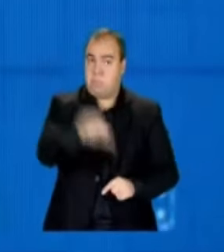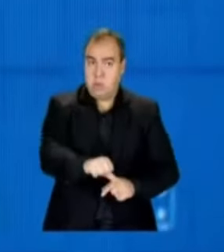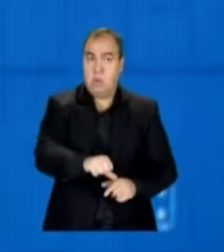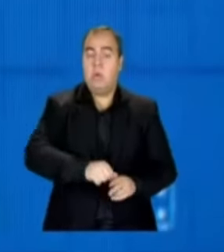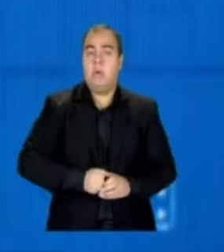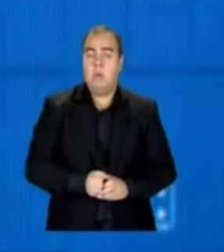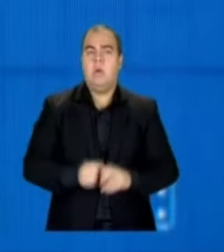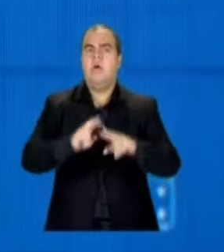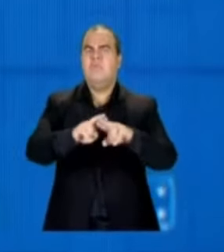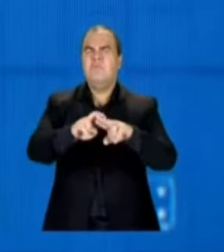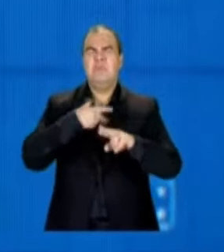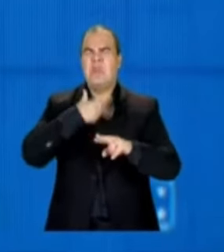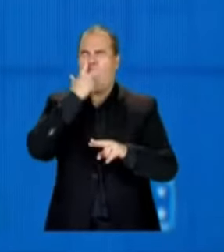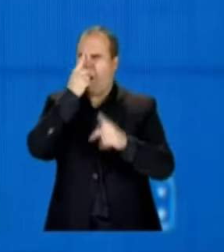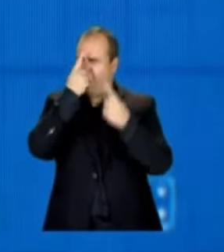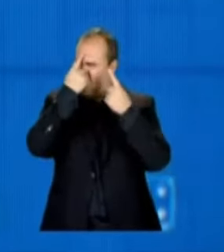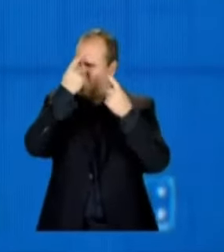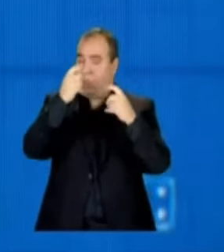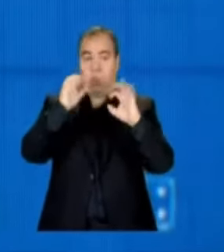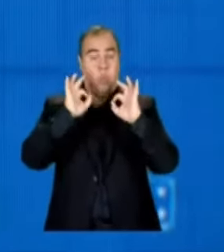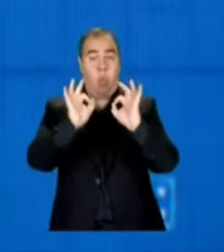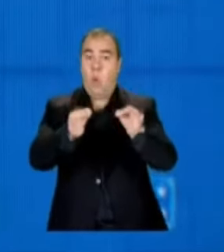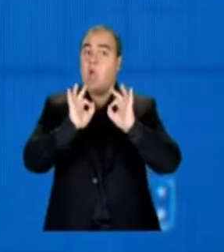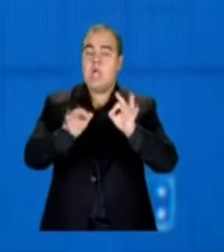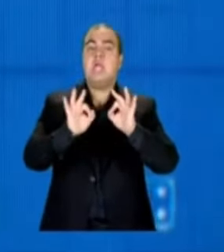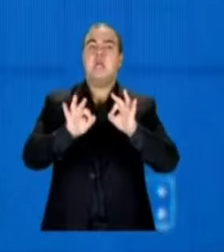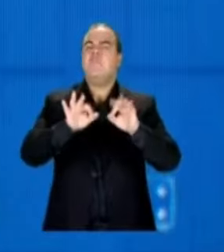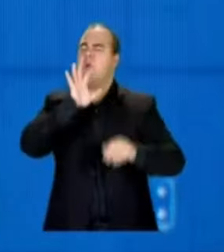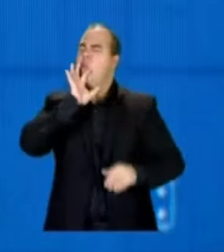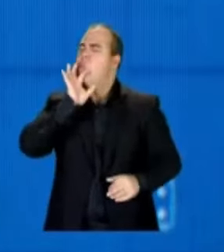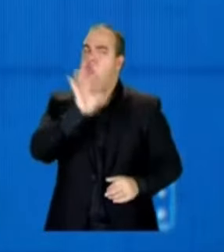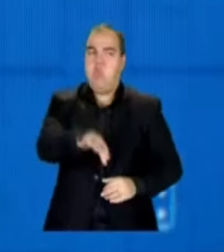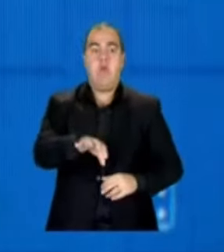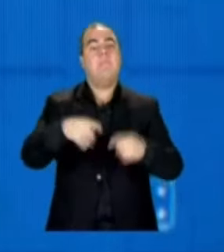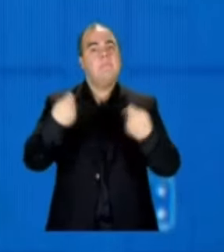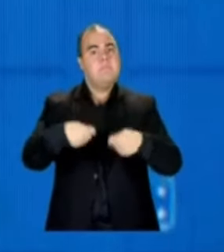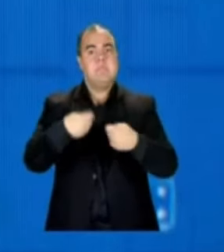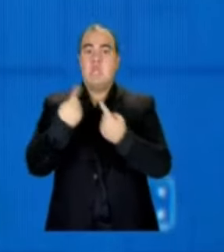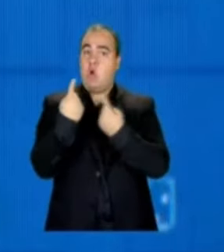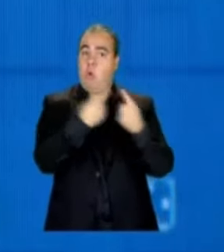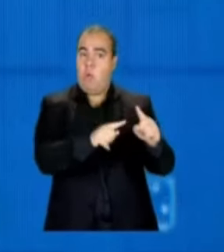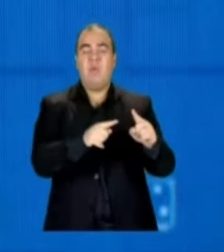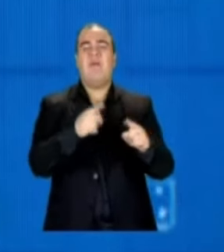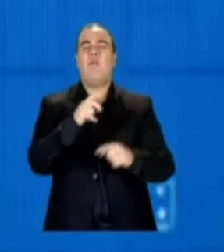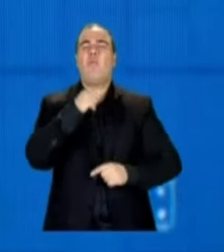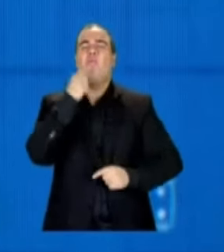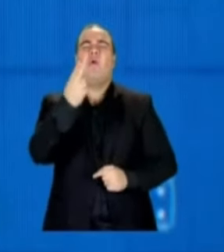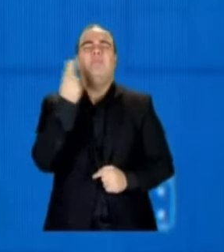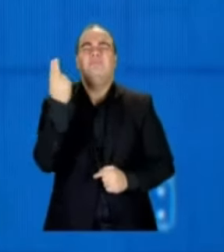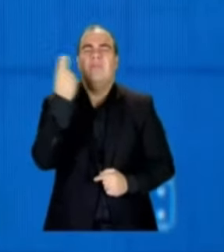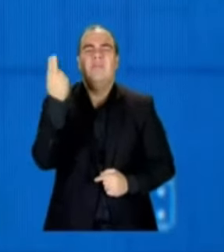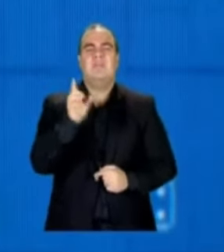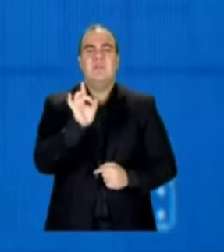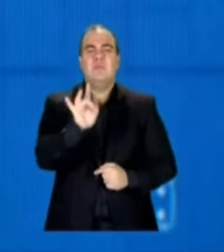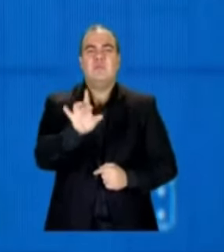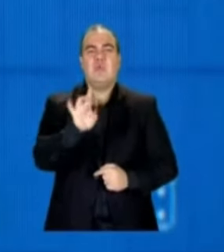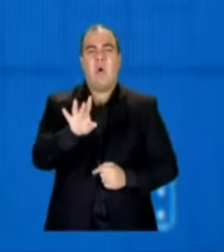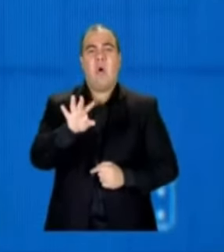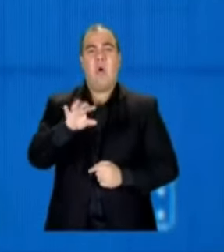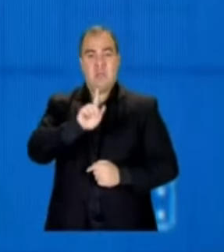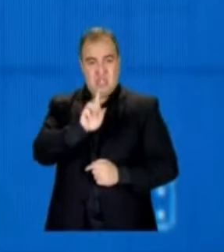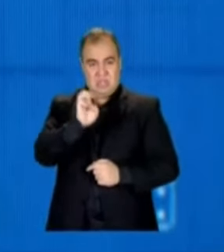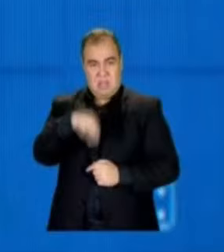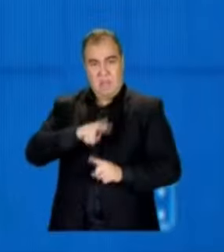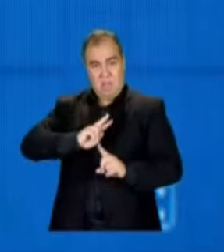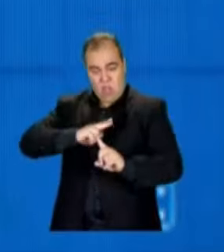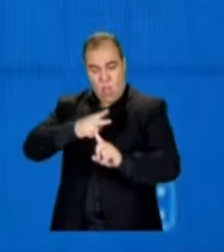isso que eu acho um crime nojento e que tem que ser combatido mas não adianta Só você dobrar a guarda municipal você tem